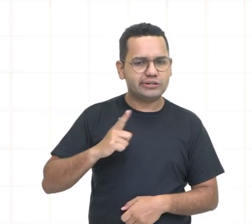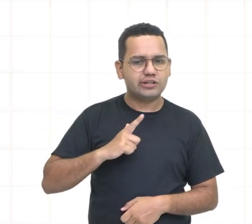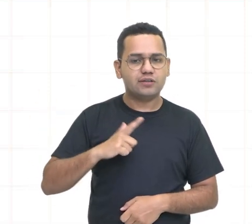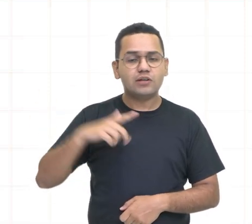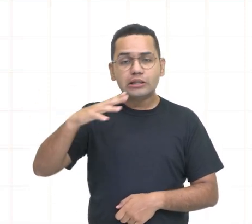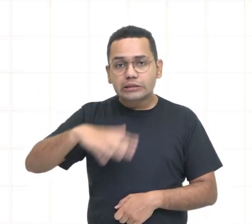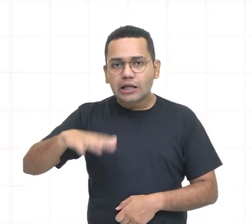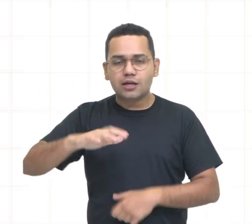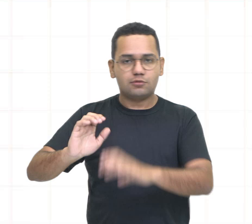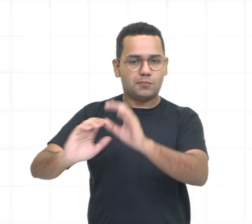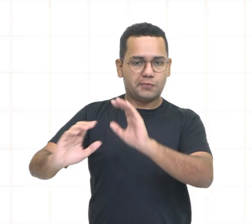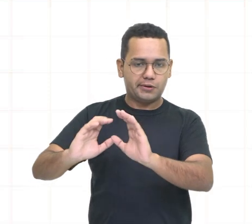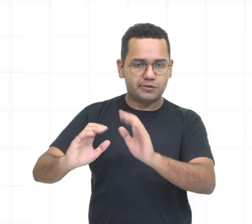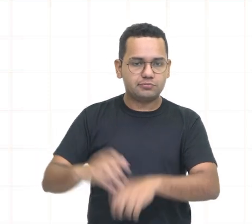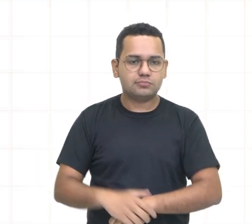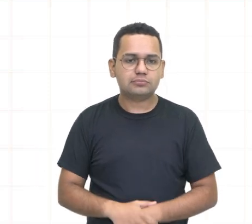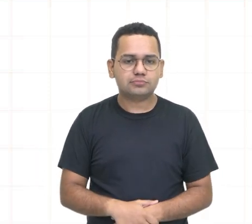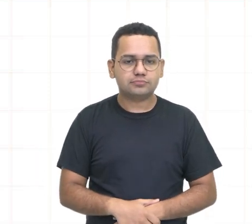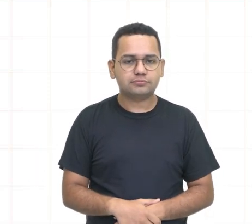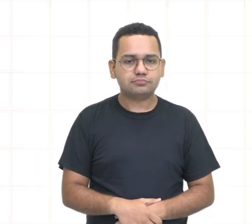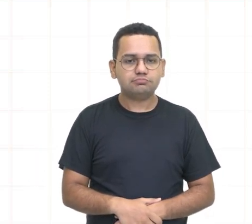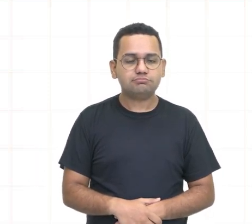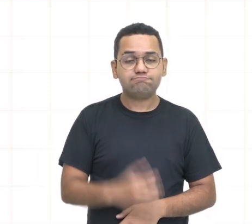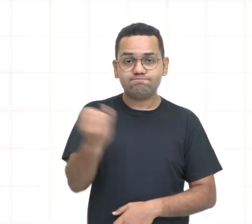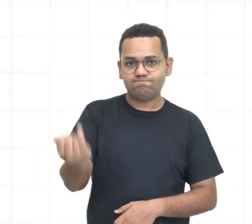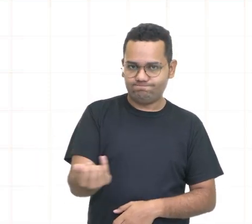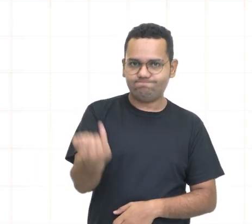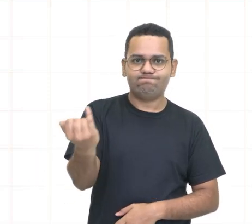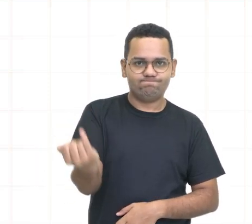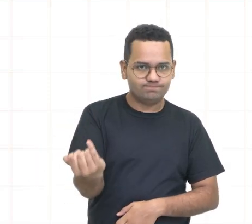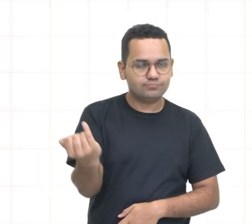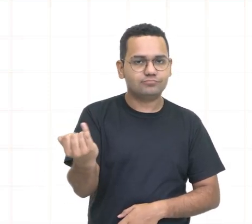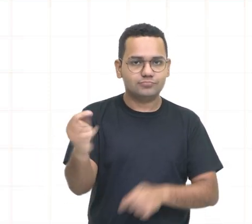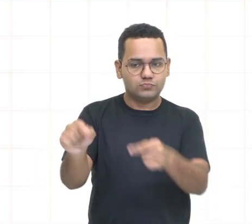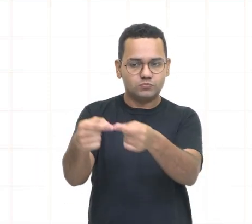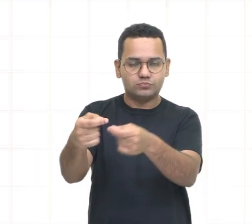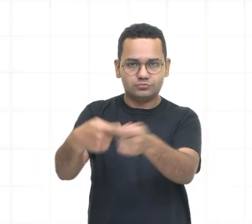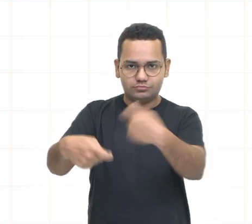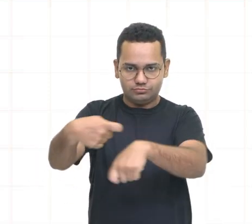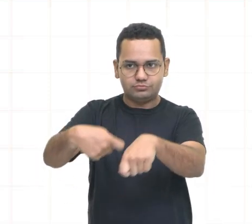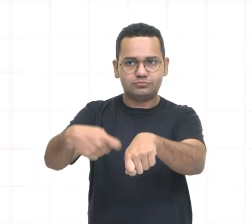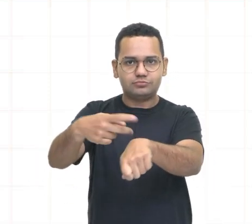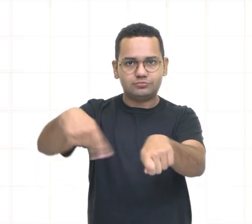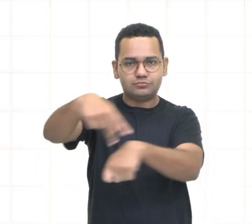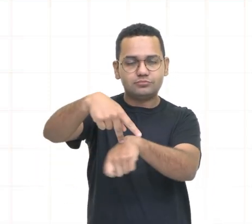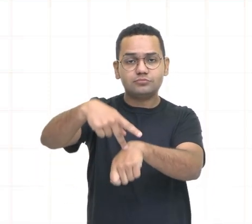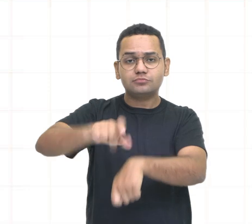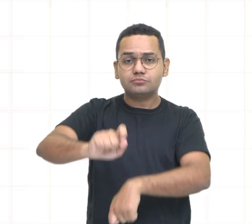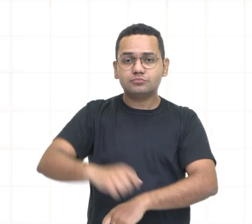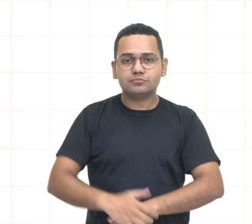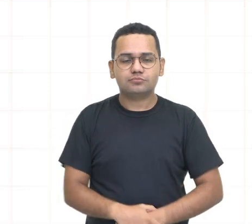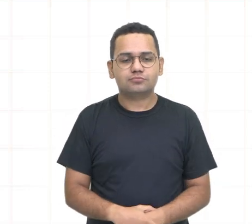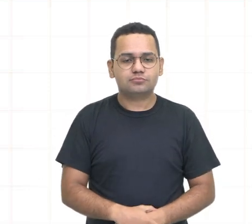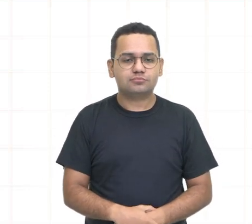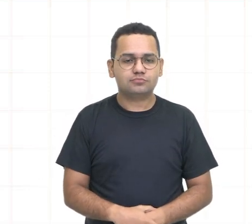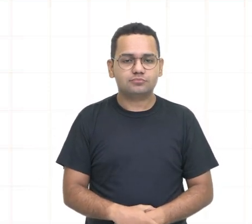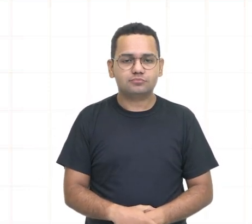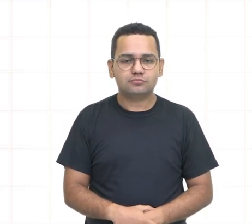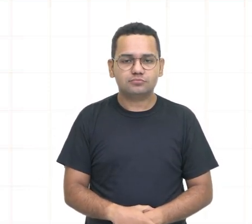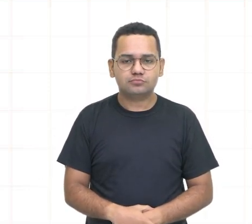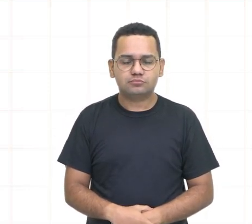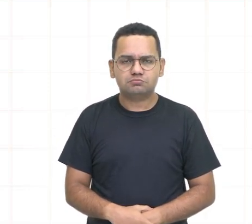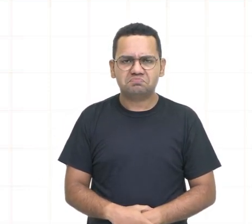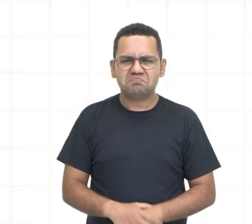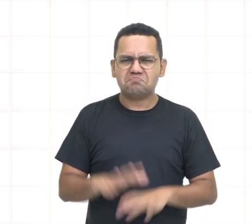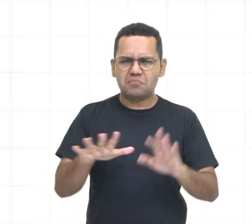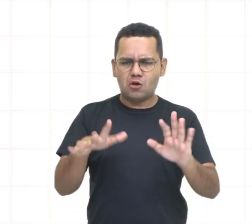Então você vai ter ali setores primordiais de uma economia, né, de um país que vão ser o quê? Saem da